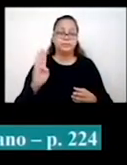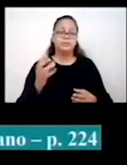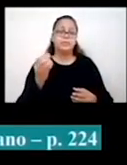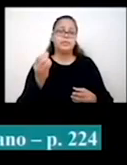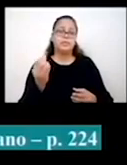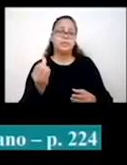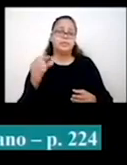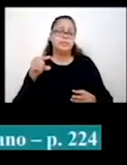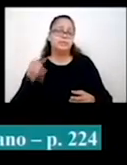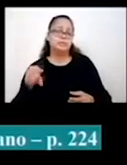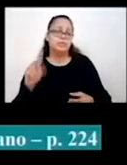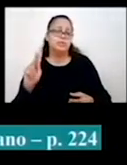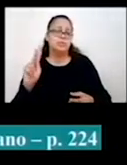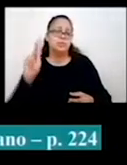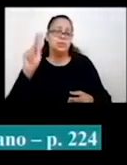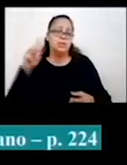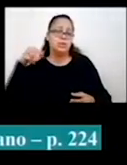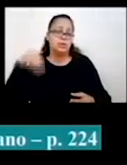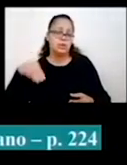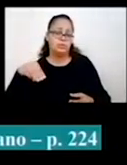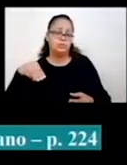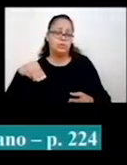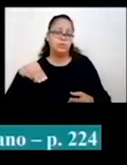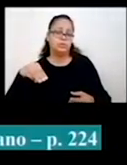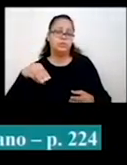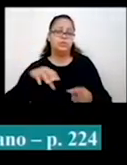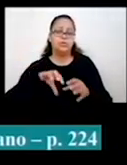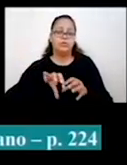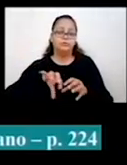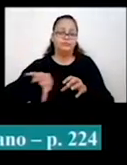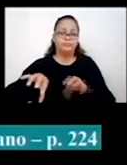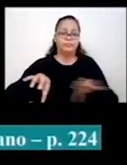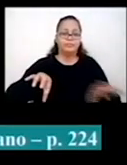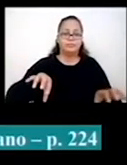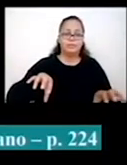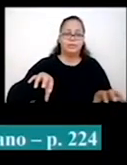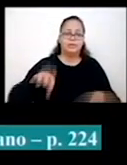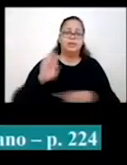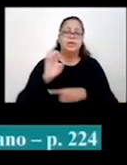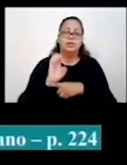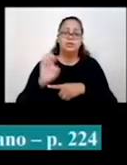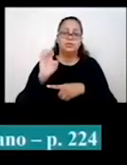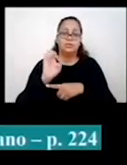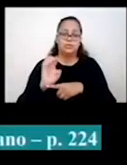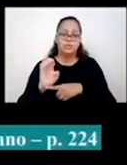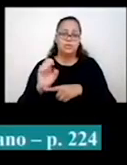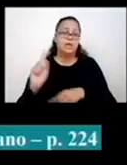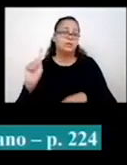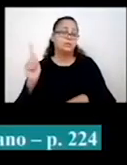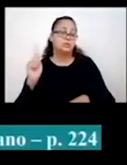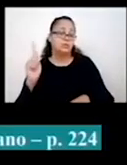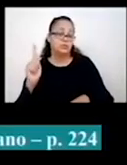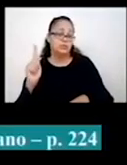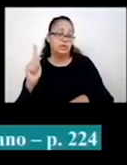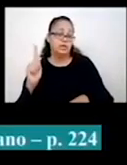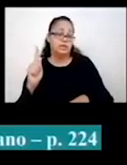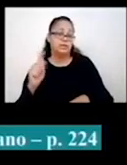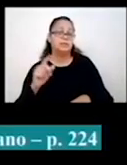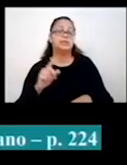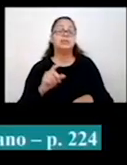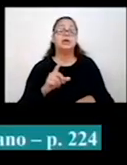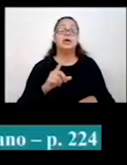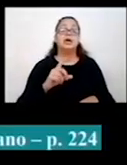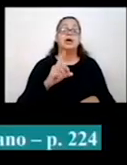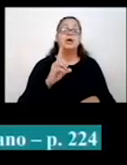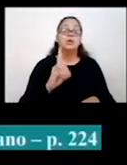6.000 km². Essa área foi desmembrada do estado de Goiás, surgiu então aí uma nova unidade federativa, né, o